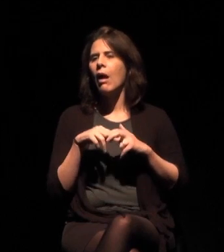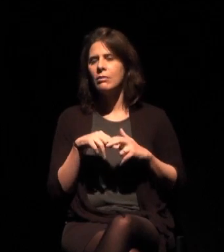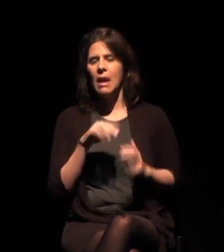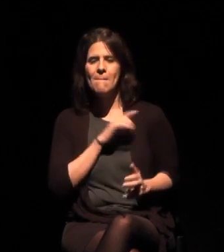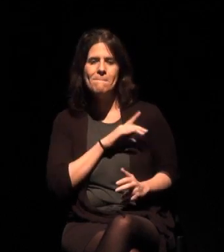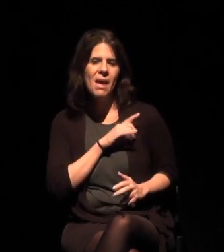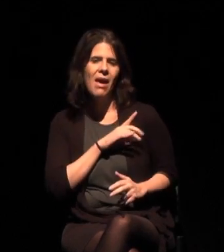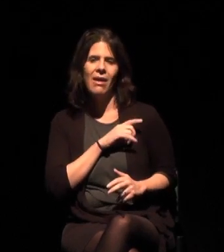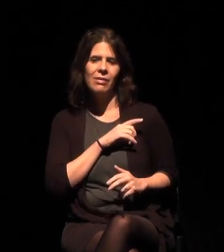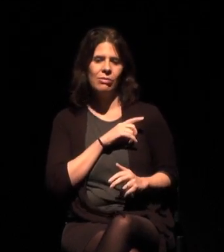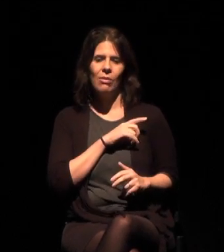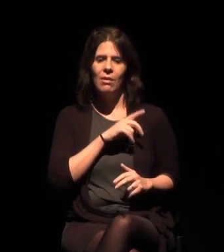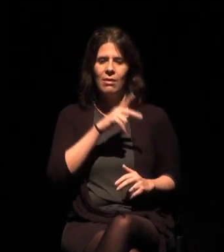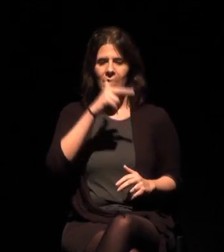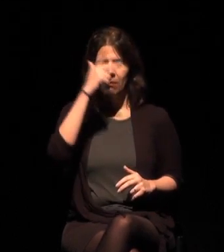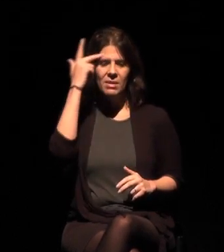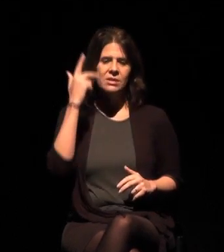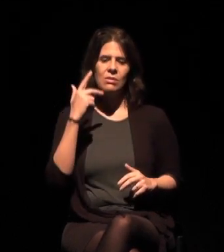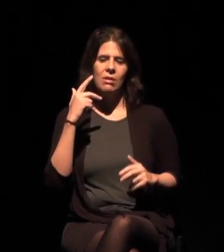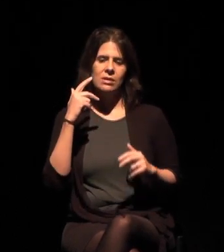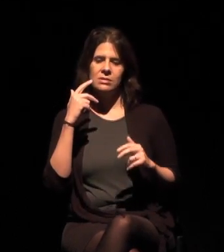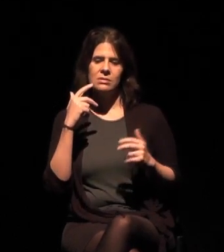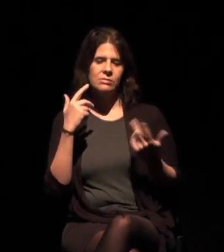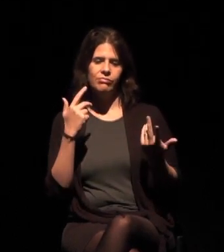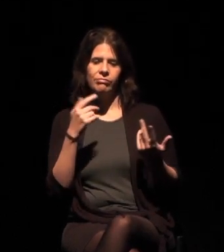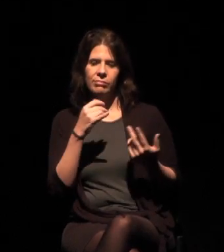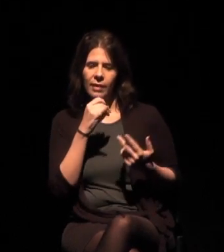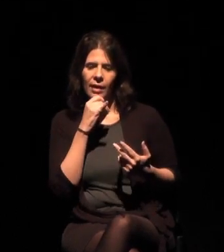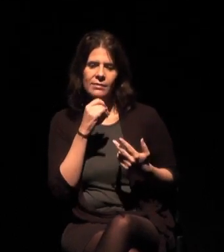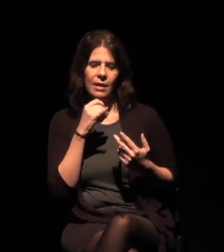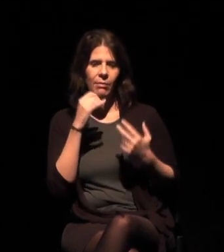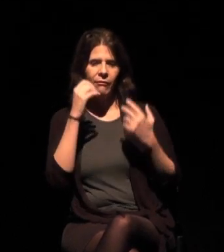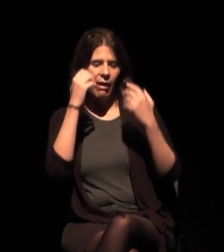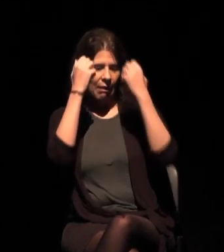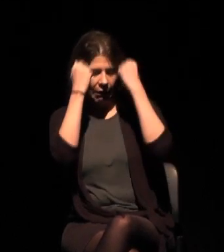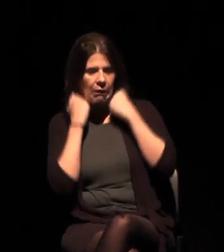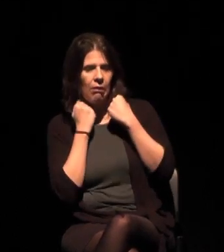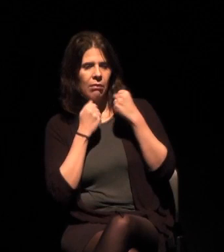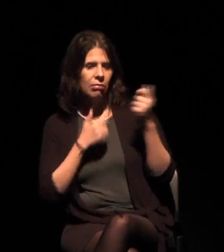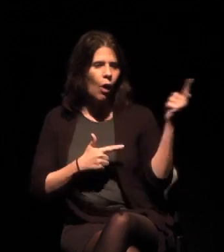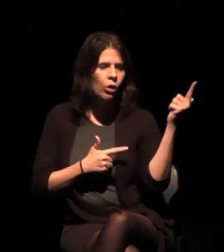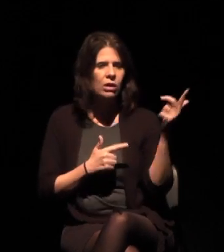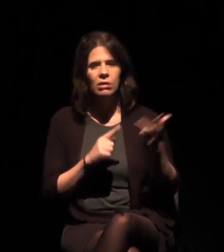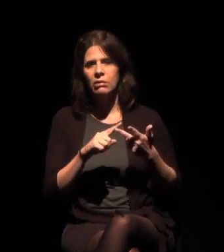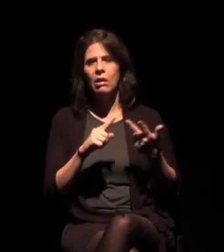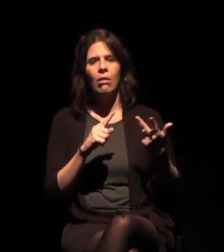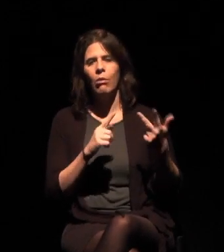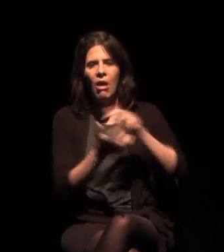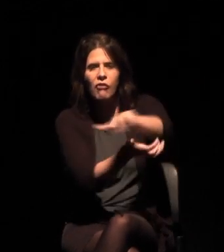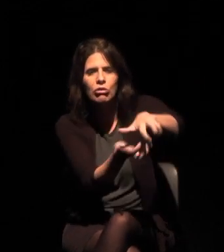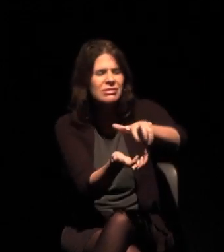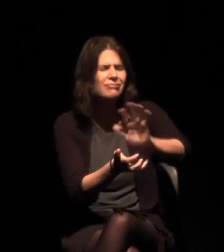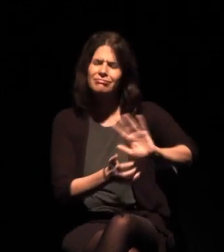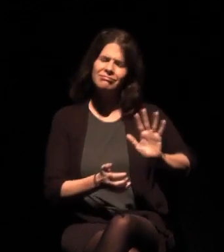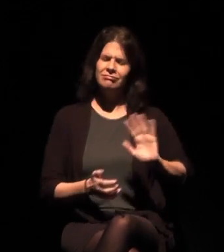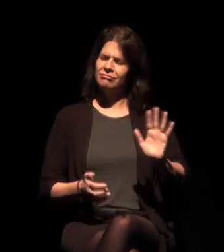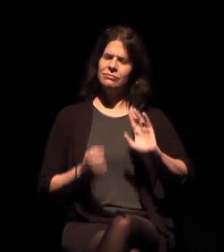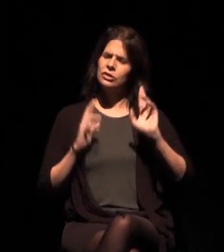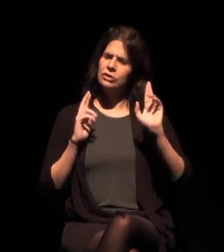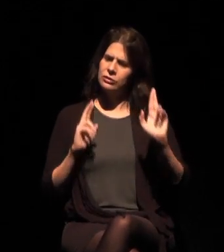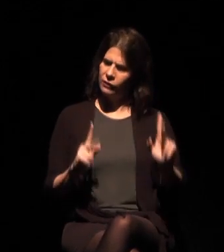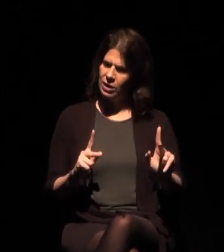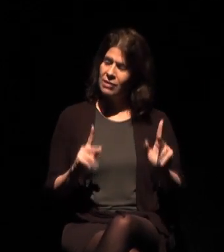época uma horda dos excluídos que seria a função não é disso que estamos a falar de realidades muito diferentes e